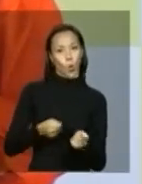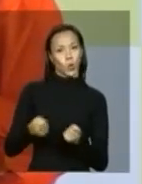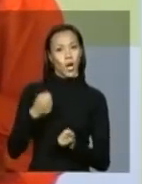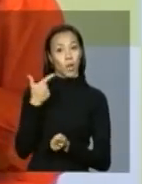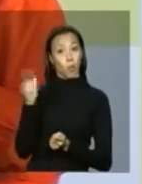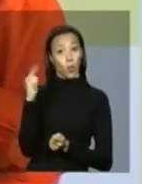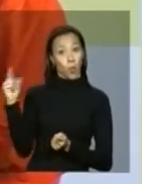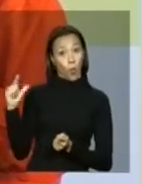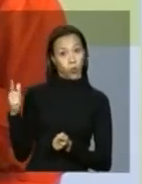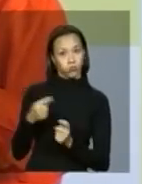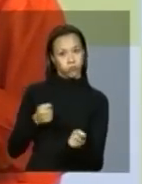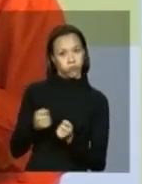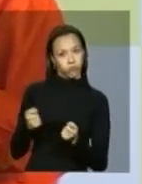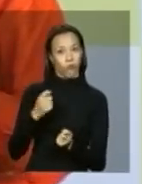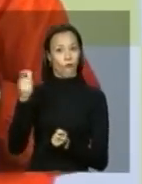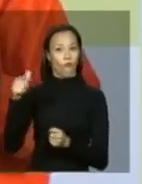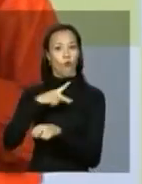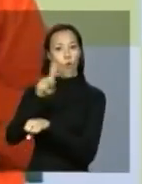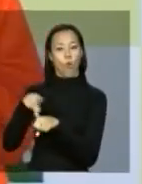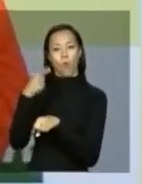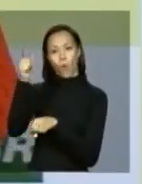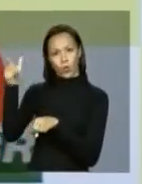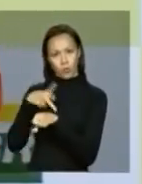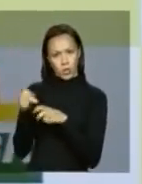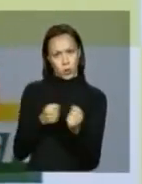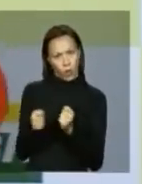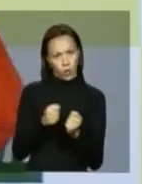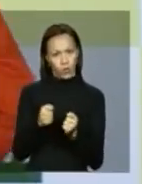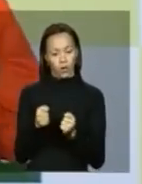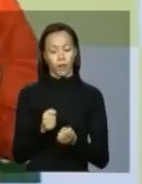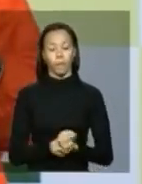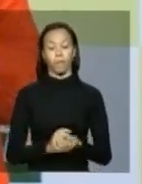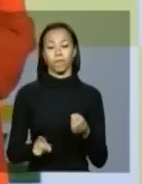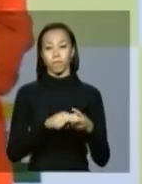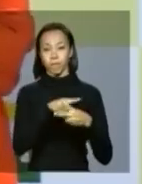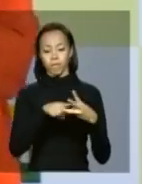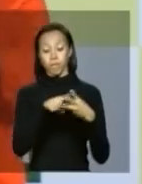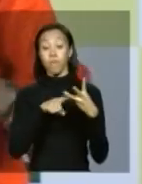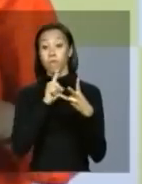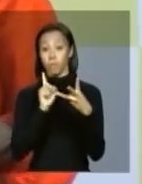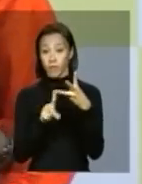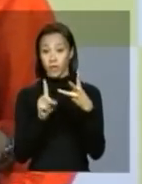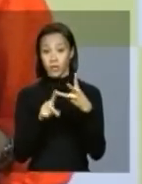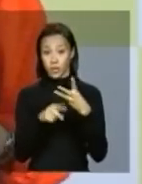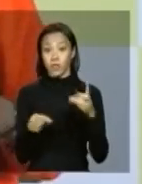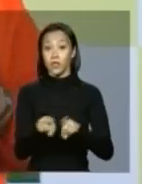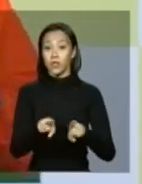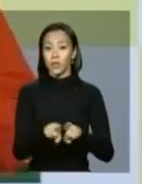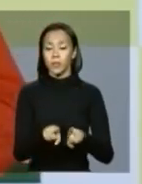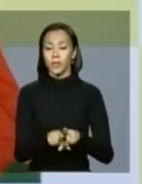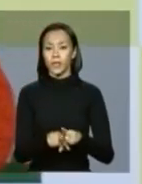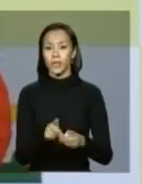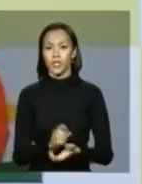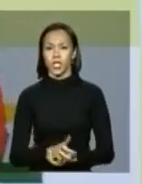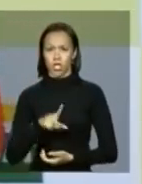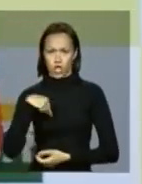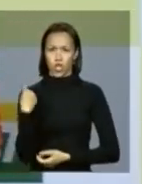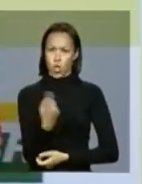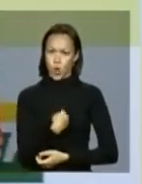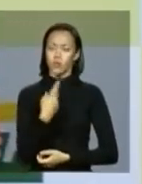que, porventura, venham do exterior. E uma terceira questão diz respeito também, e